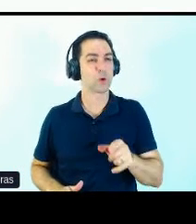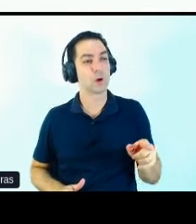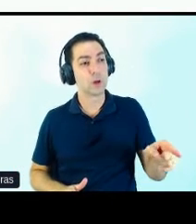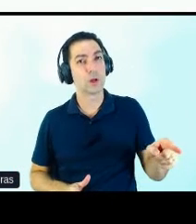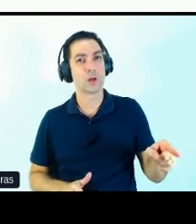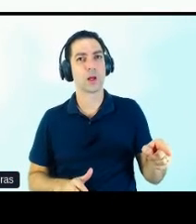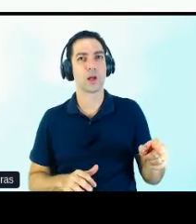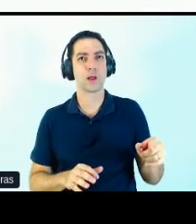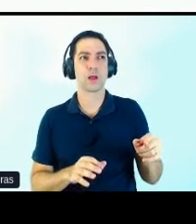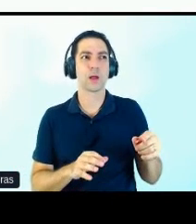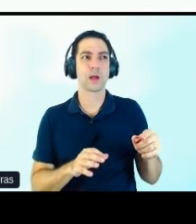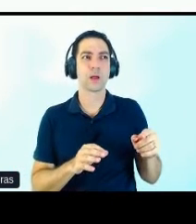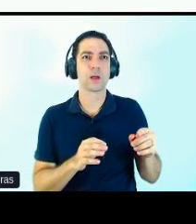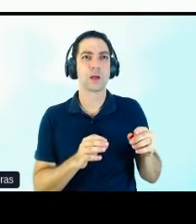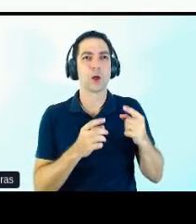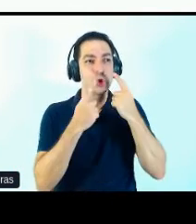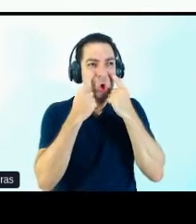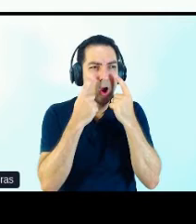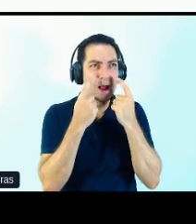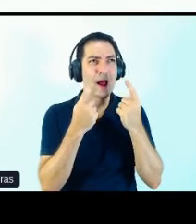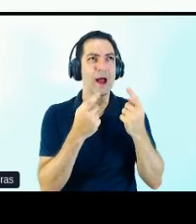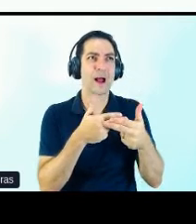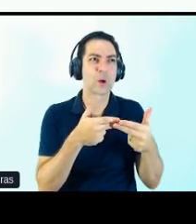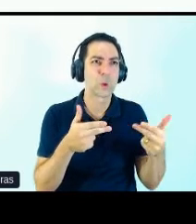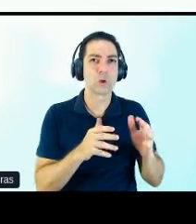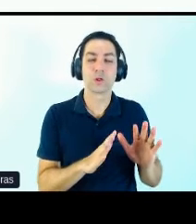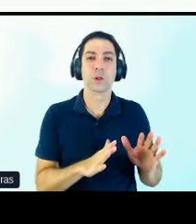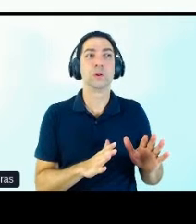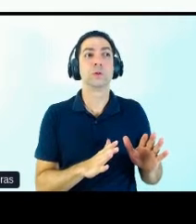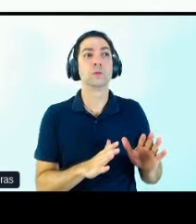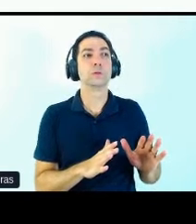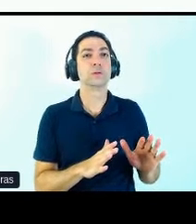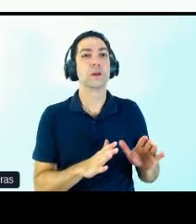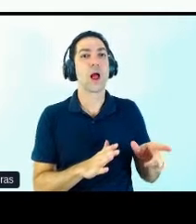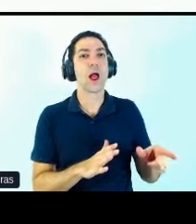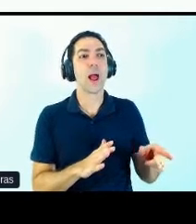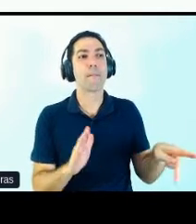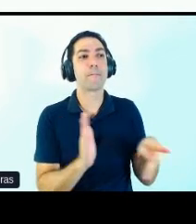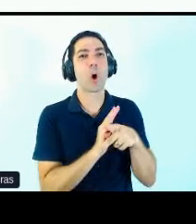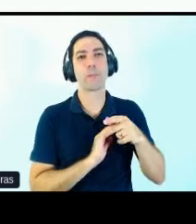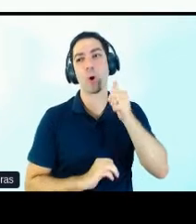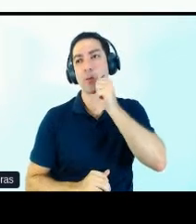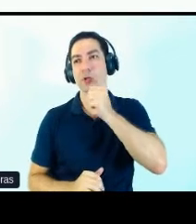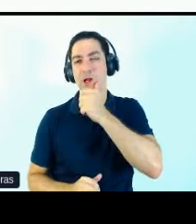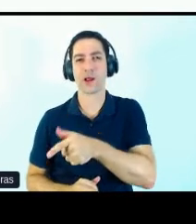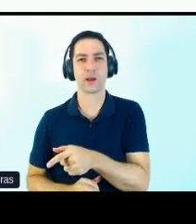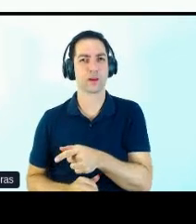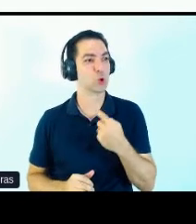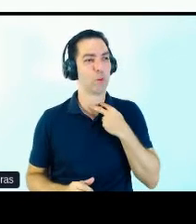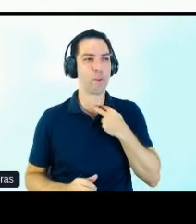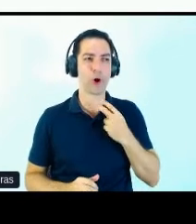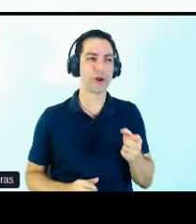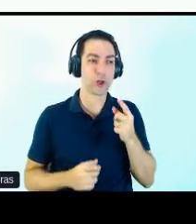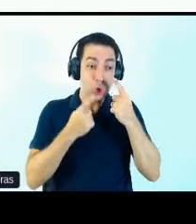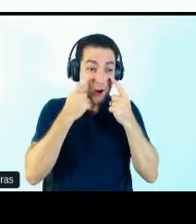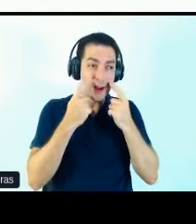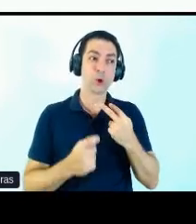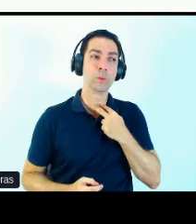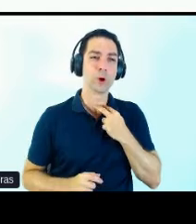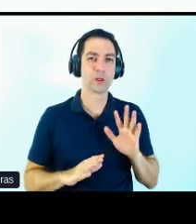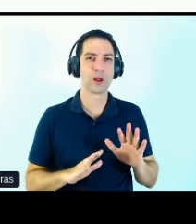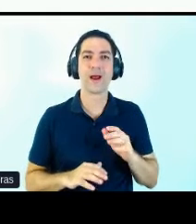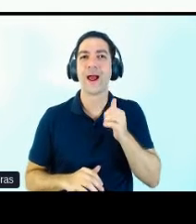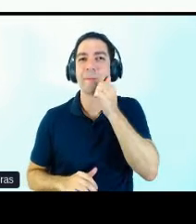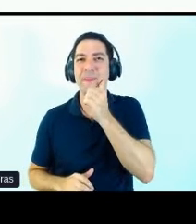ruim, fosse algo ofensivo. E para as meninas, a cobrança de que elas sejam submissas, delicadas. Então,